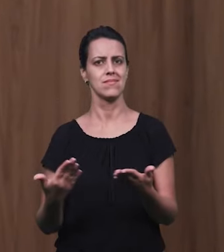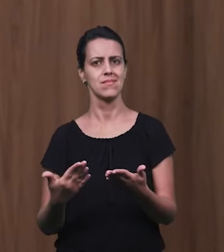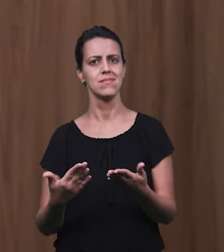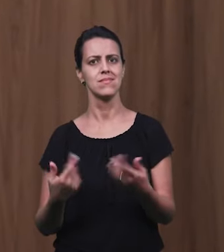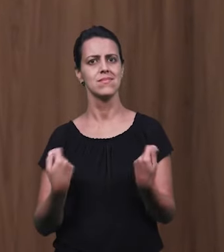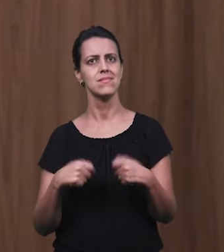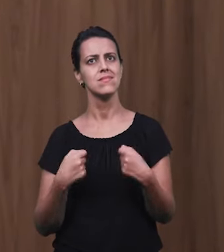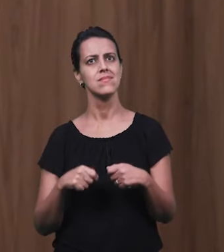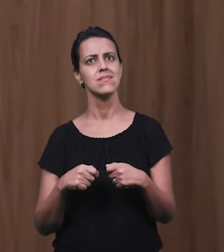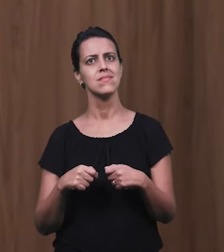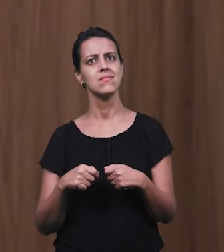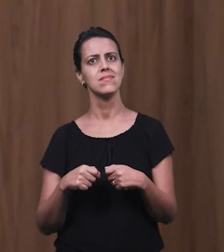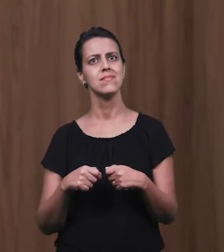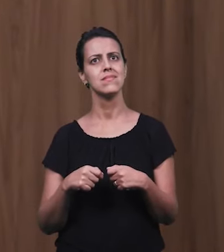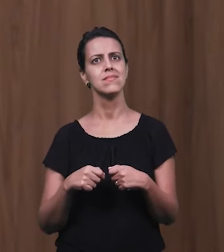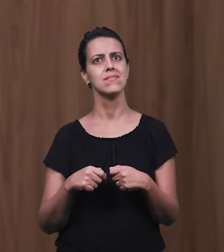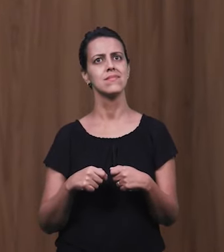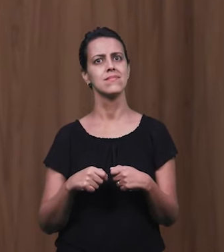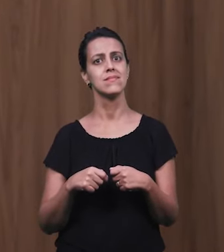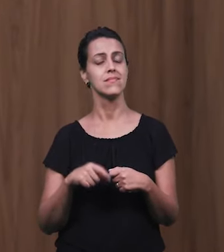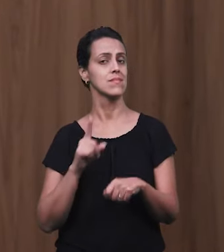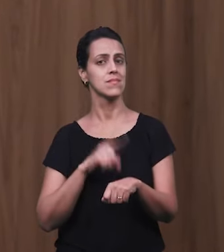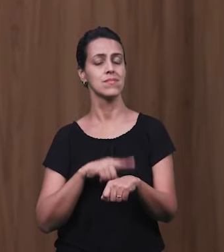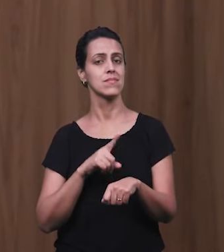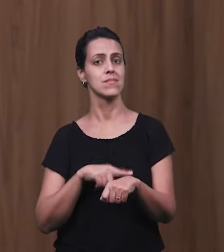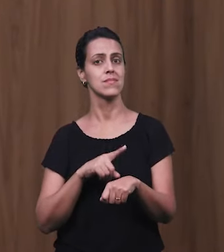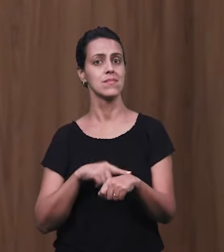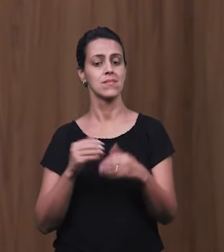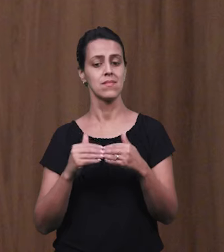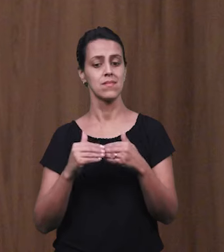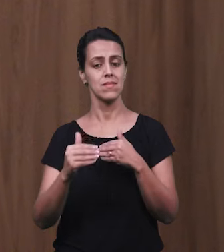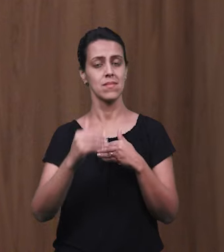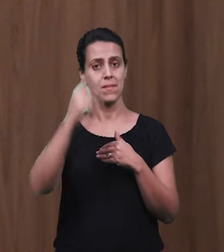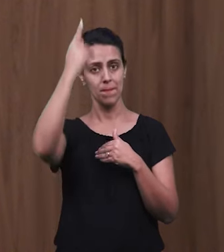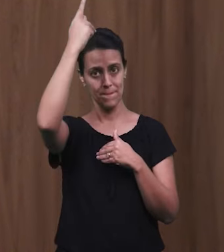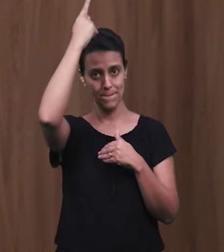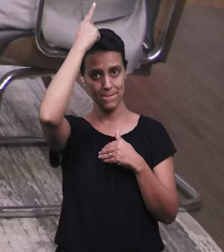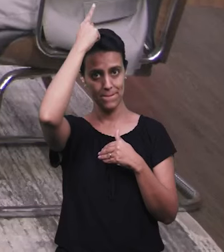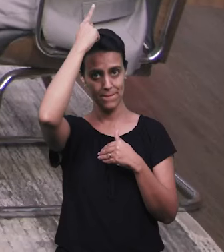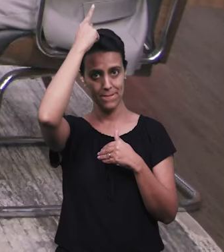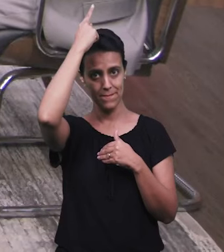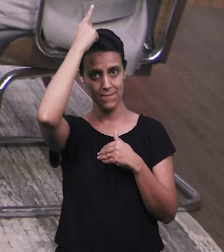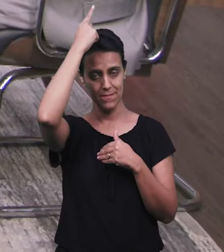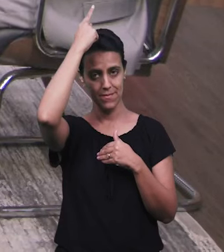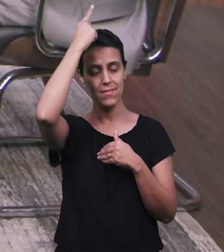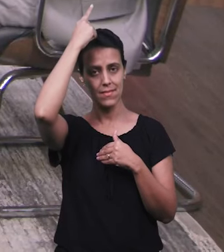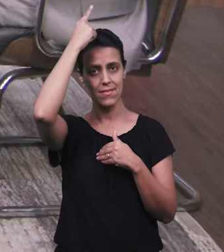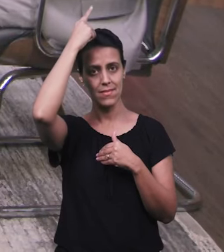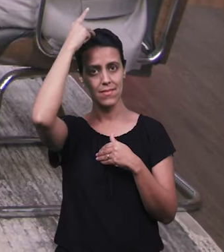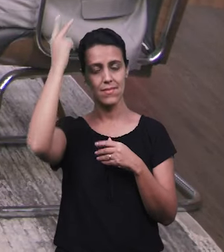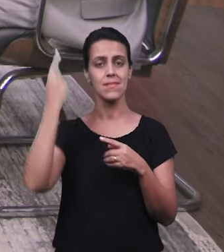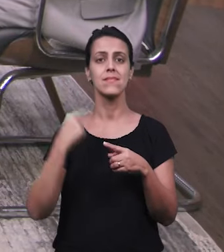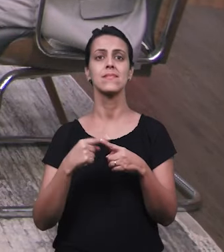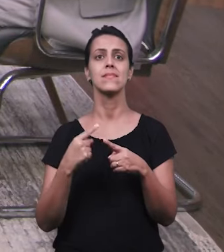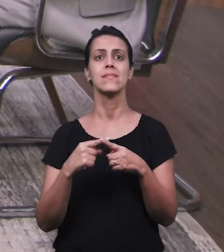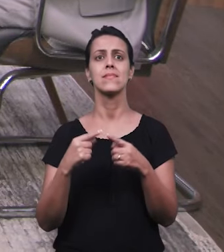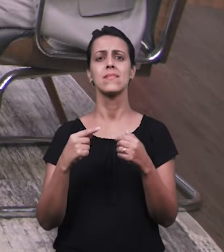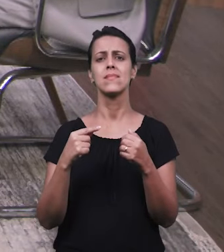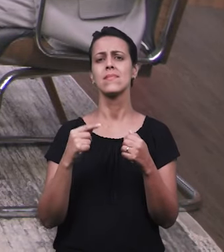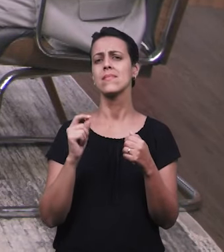foi a partir do Pentecostes, foi o mistério da eternidade que